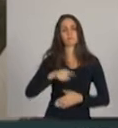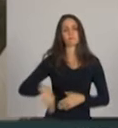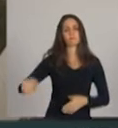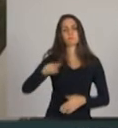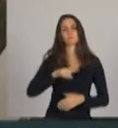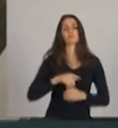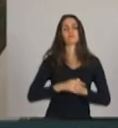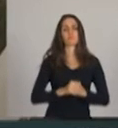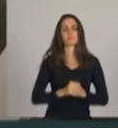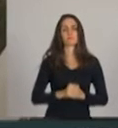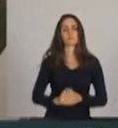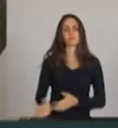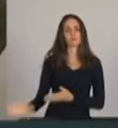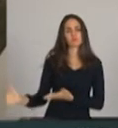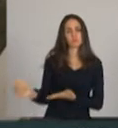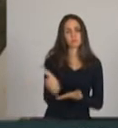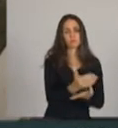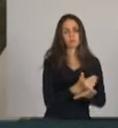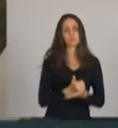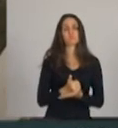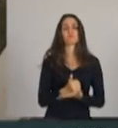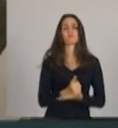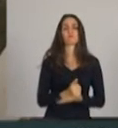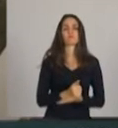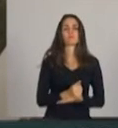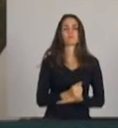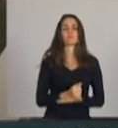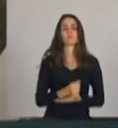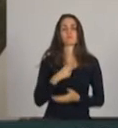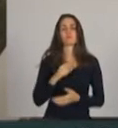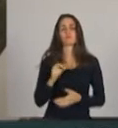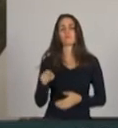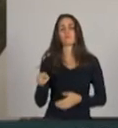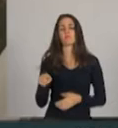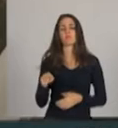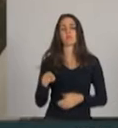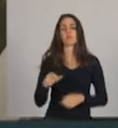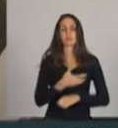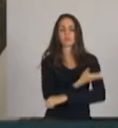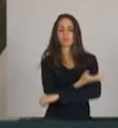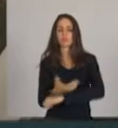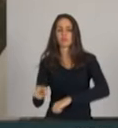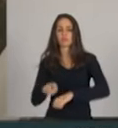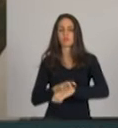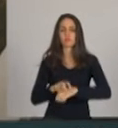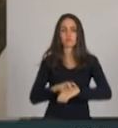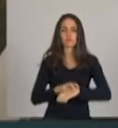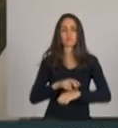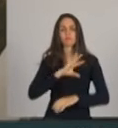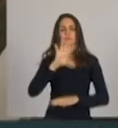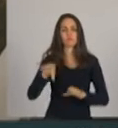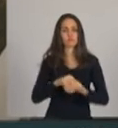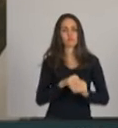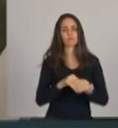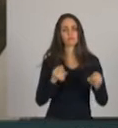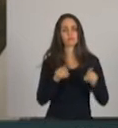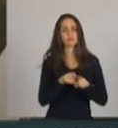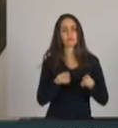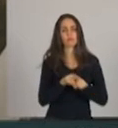garis, coletores, jardineiros, para que sejam incluídos